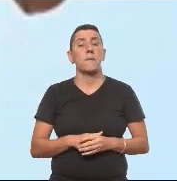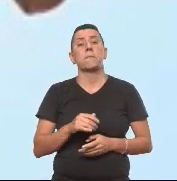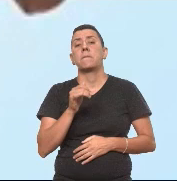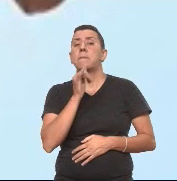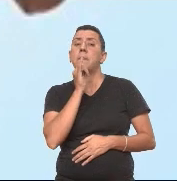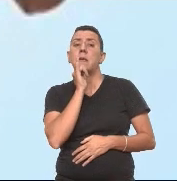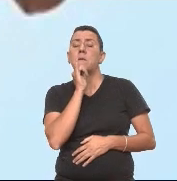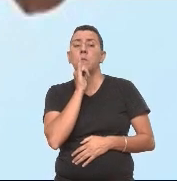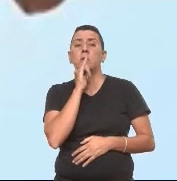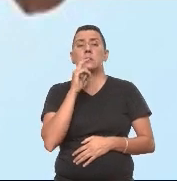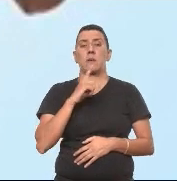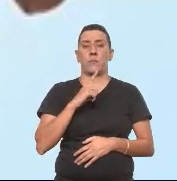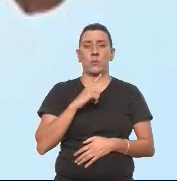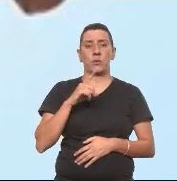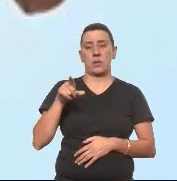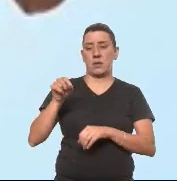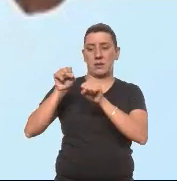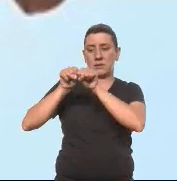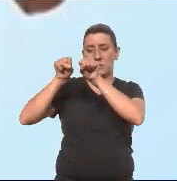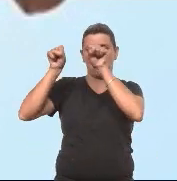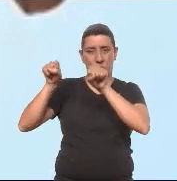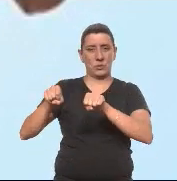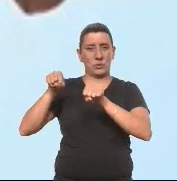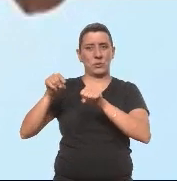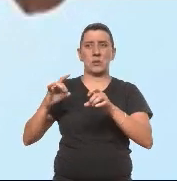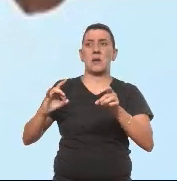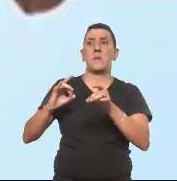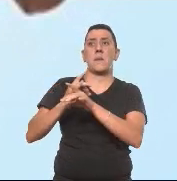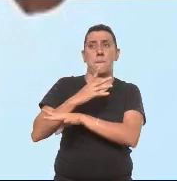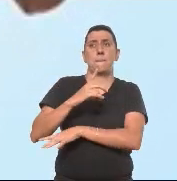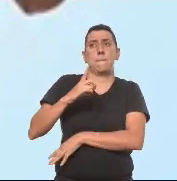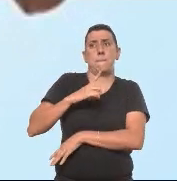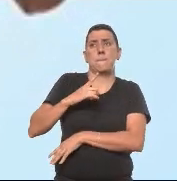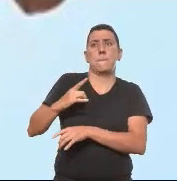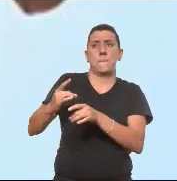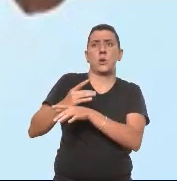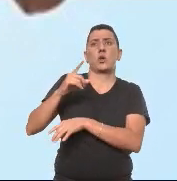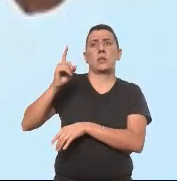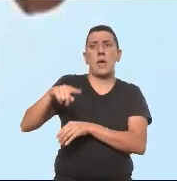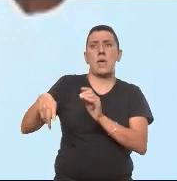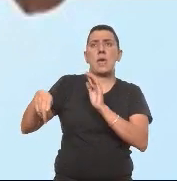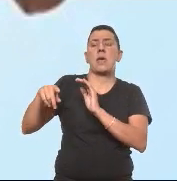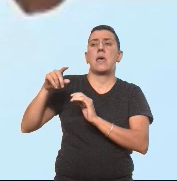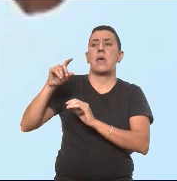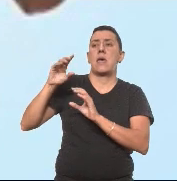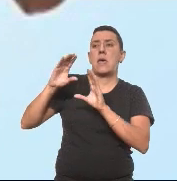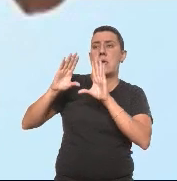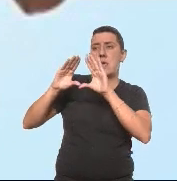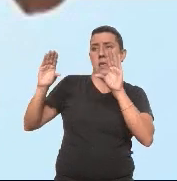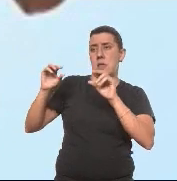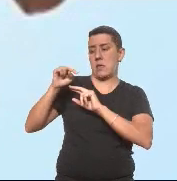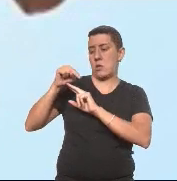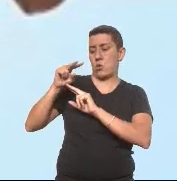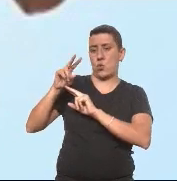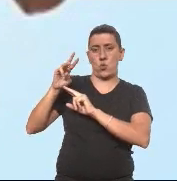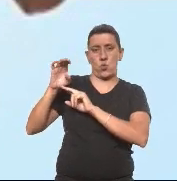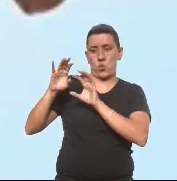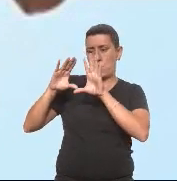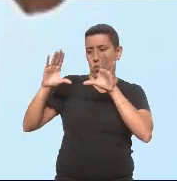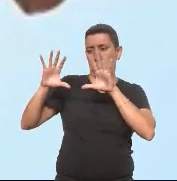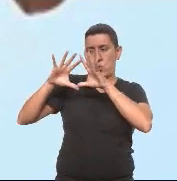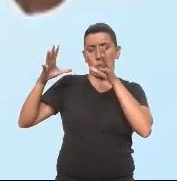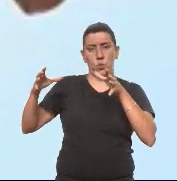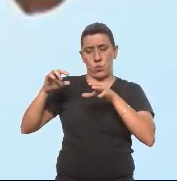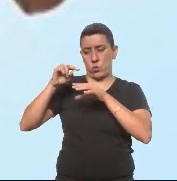disso é um sistema que a gente chama de vídeo Cláudia o rolo ofensas que é uma plataforma em nuvem Onde eu consigo colocar pequenas nuvens